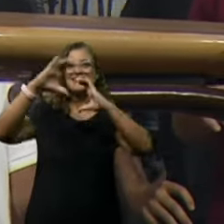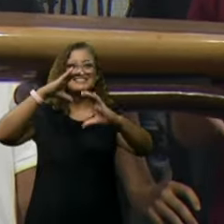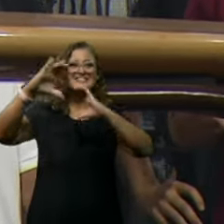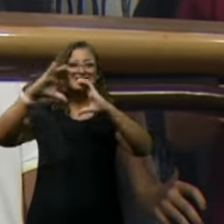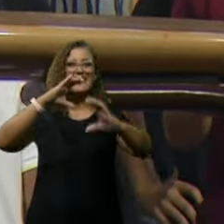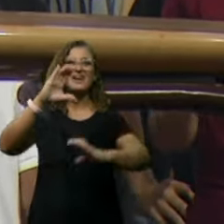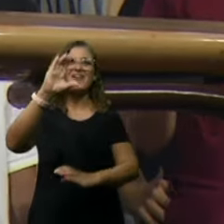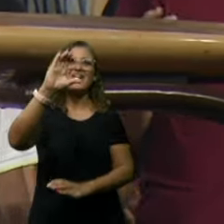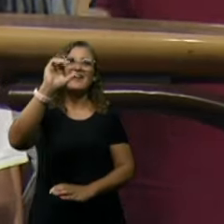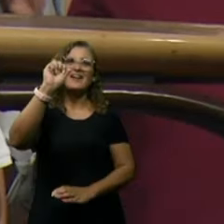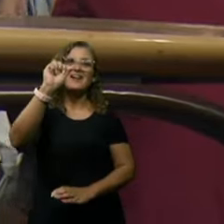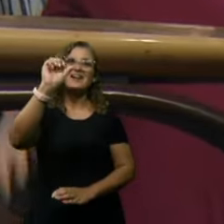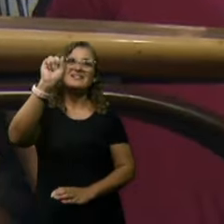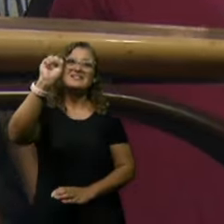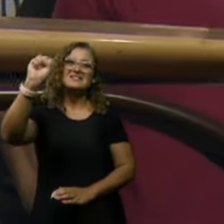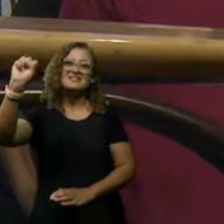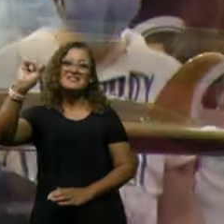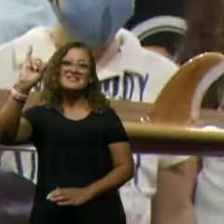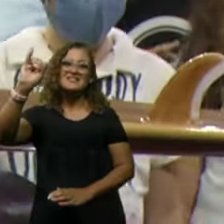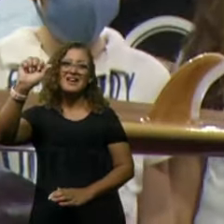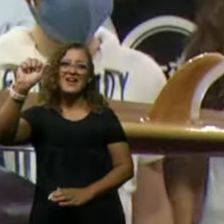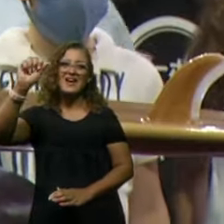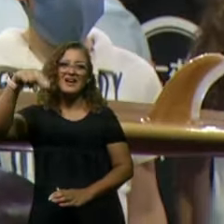Natanael chorar igual um bebezão